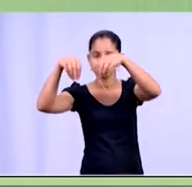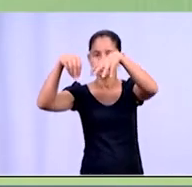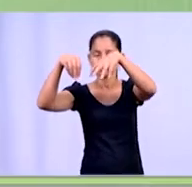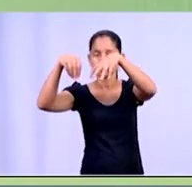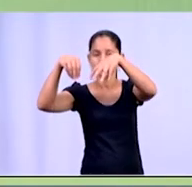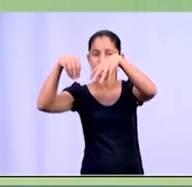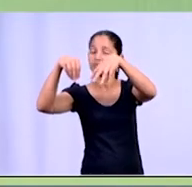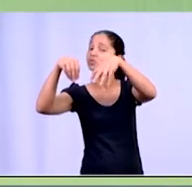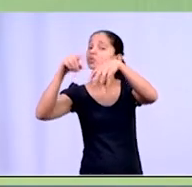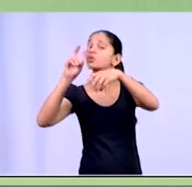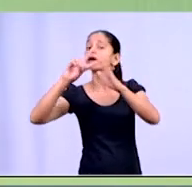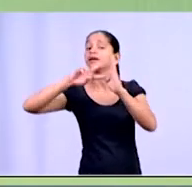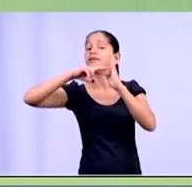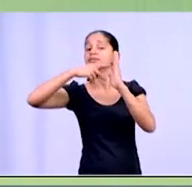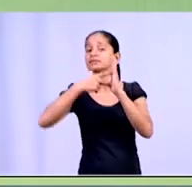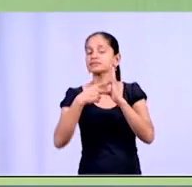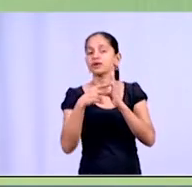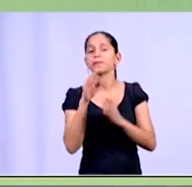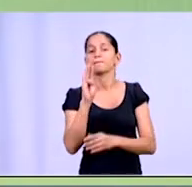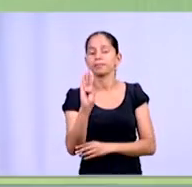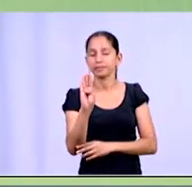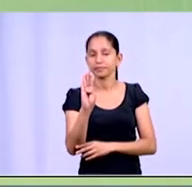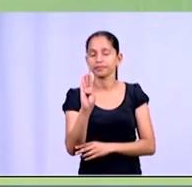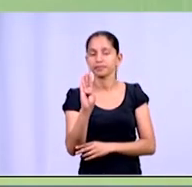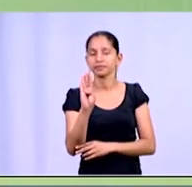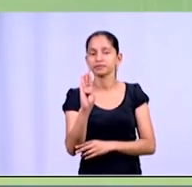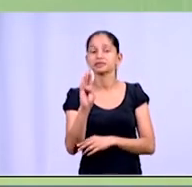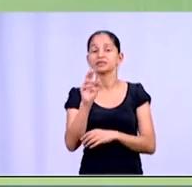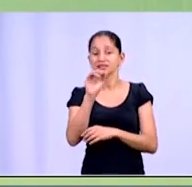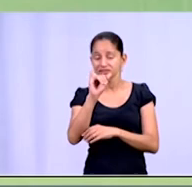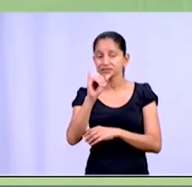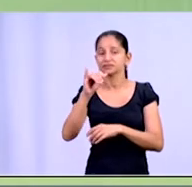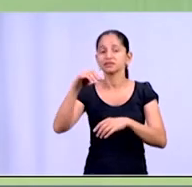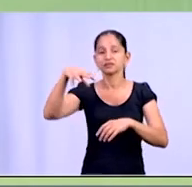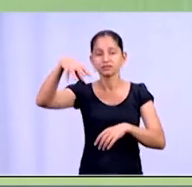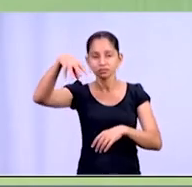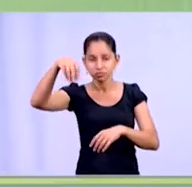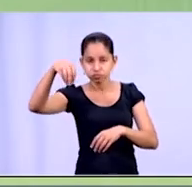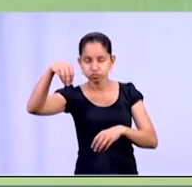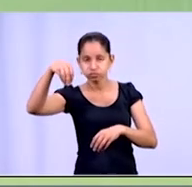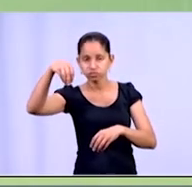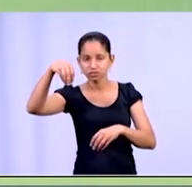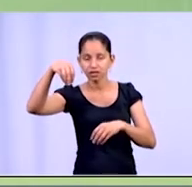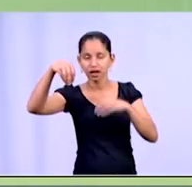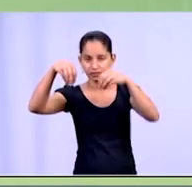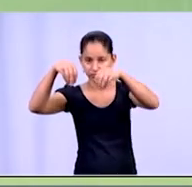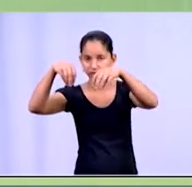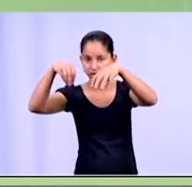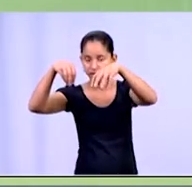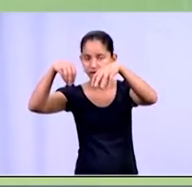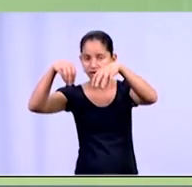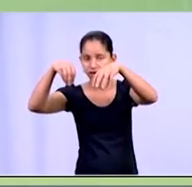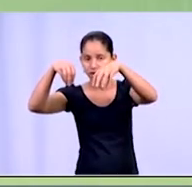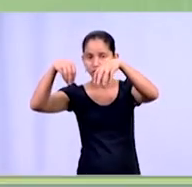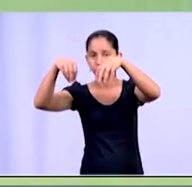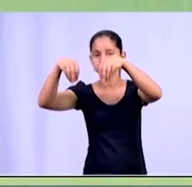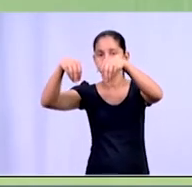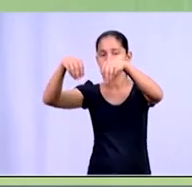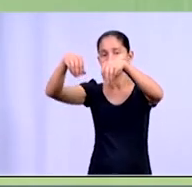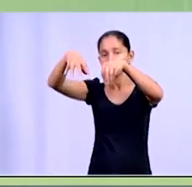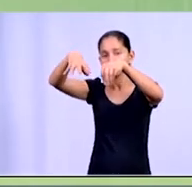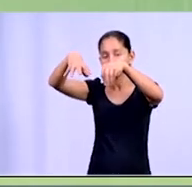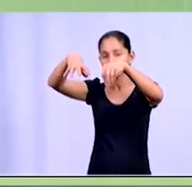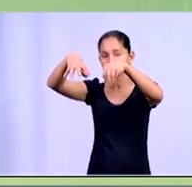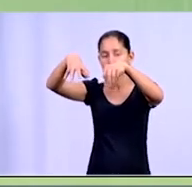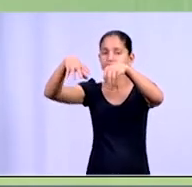1, significa o B. Se eu desligar essa lâmpada e ligar essa outra lâmpada, eu